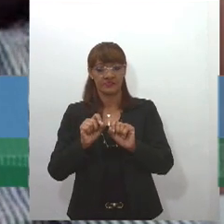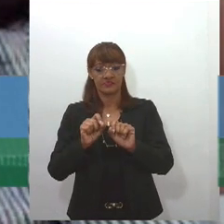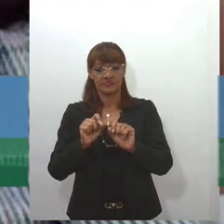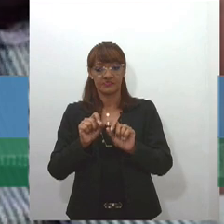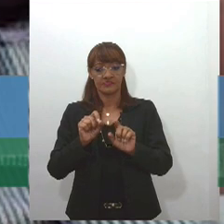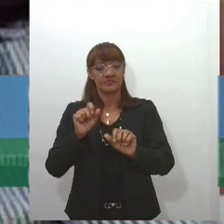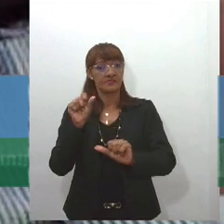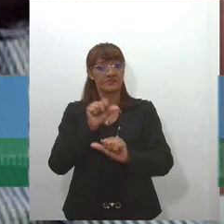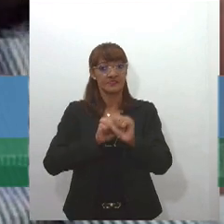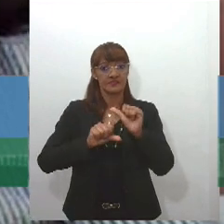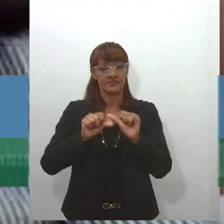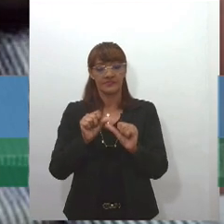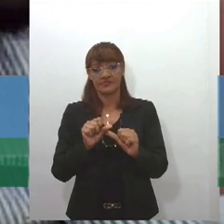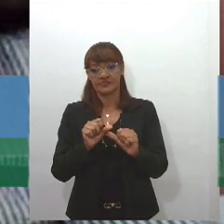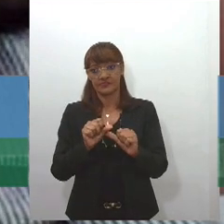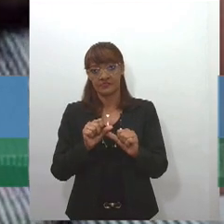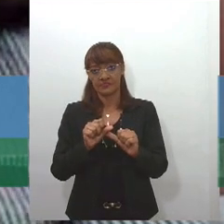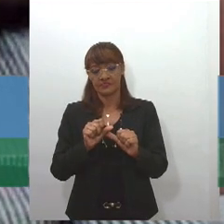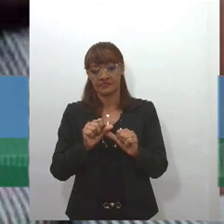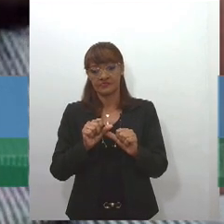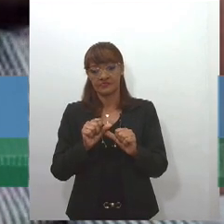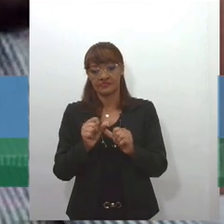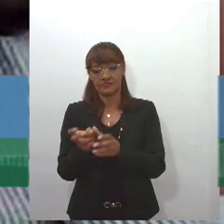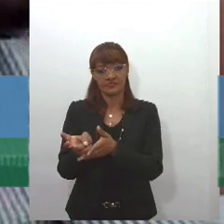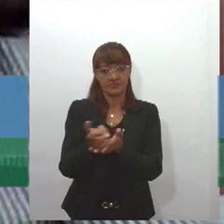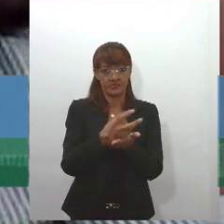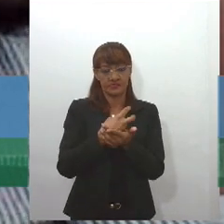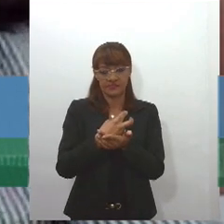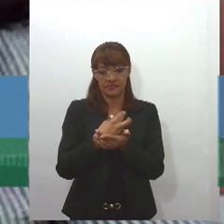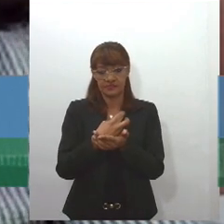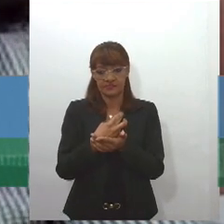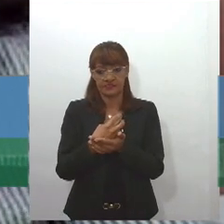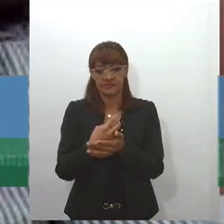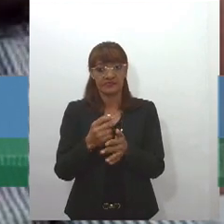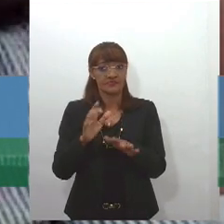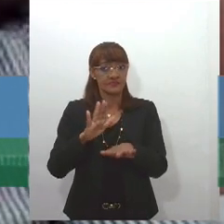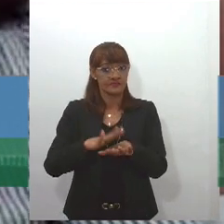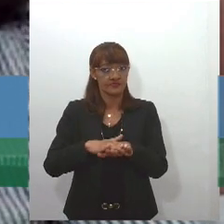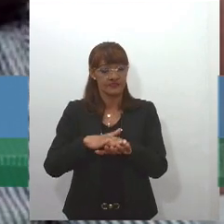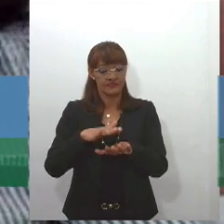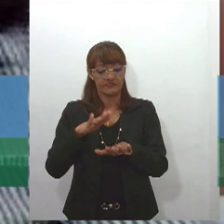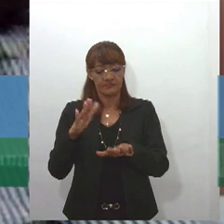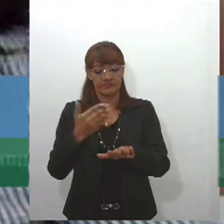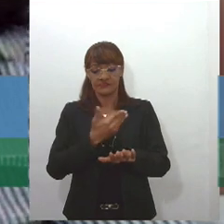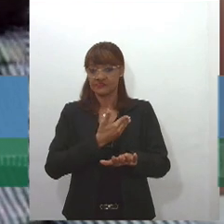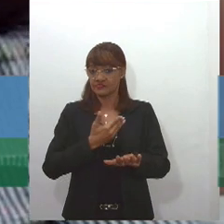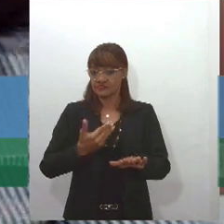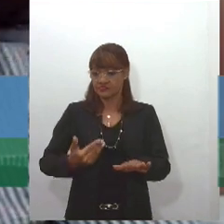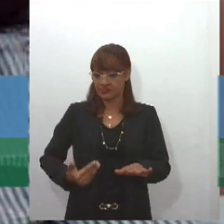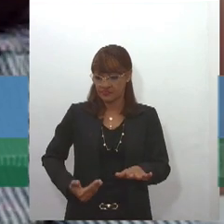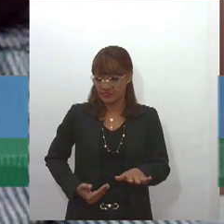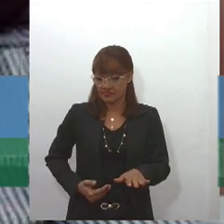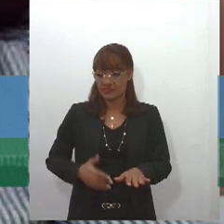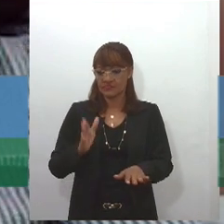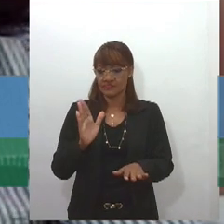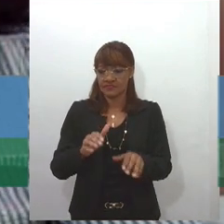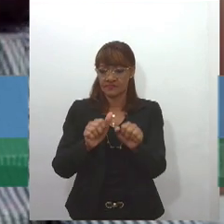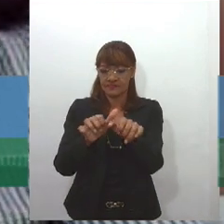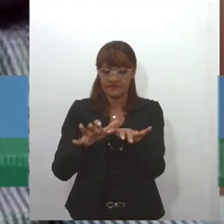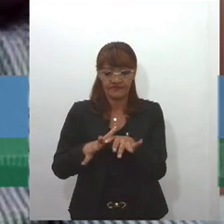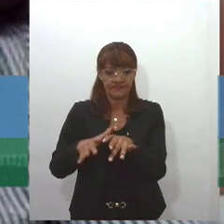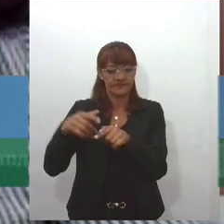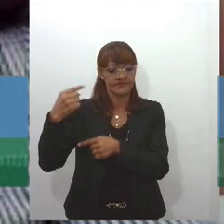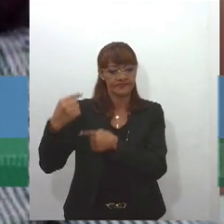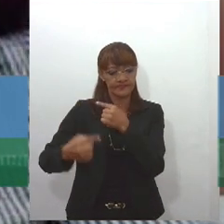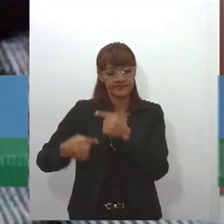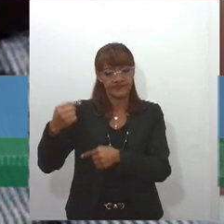dos contribuintes ela veio mais do governo e ela foi discutida em plenário como o professor ressaltou então